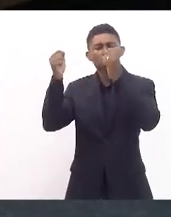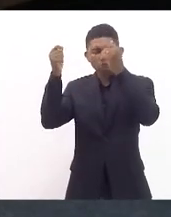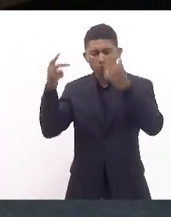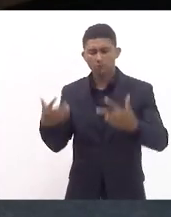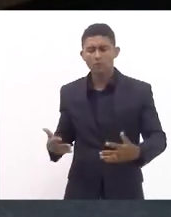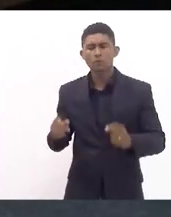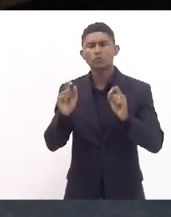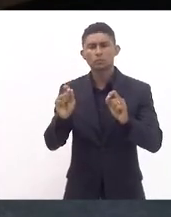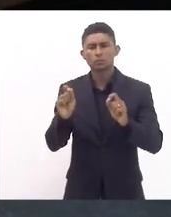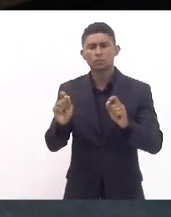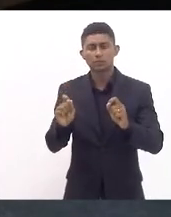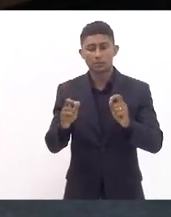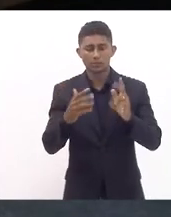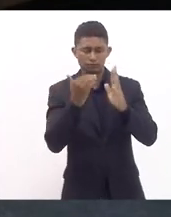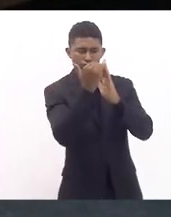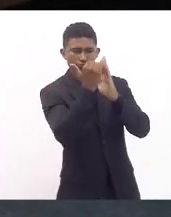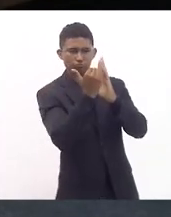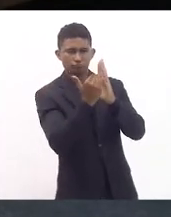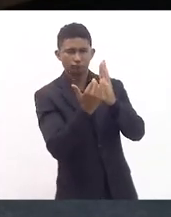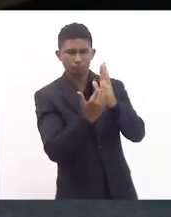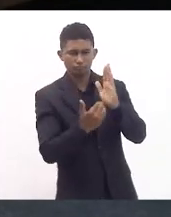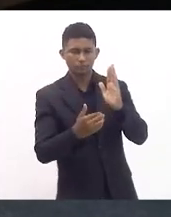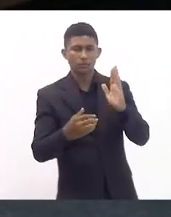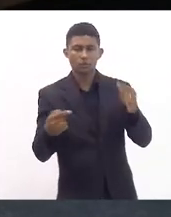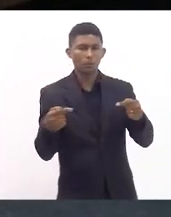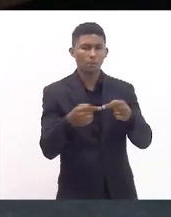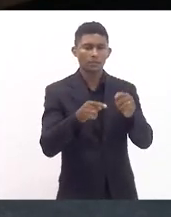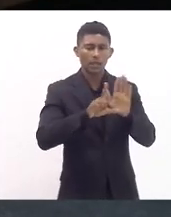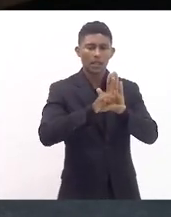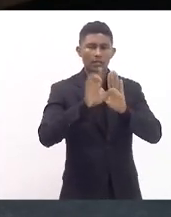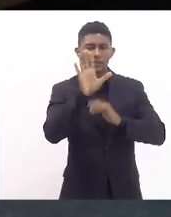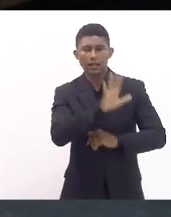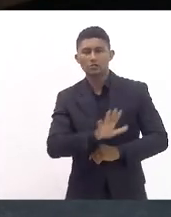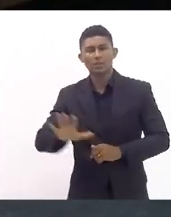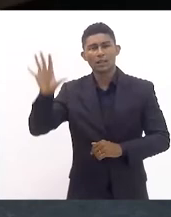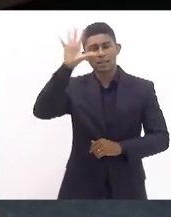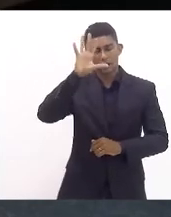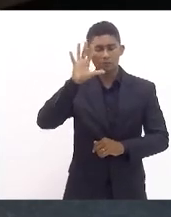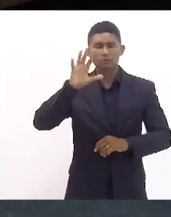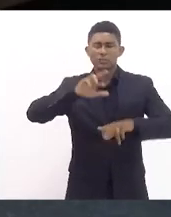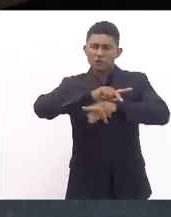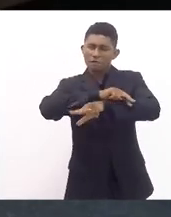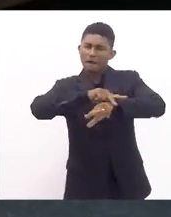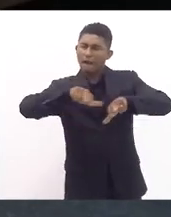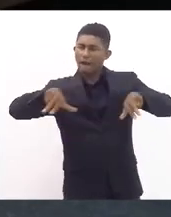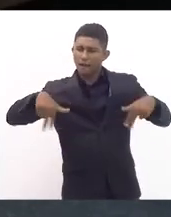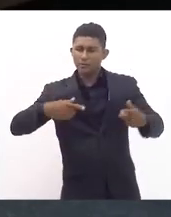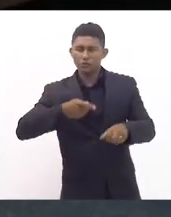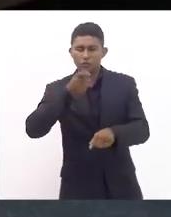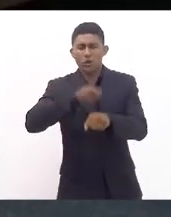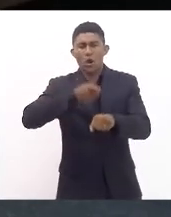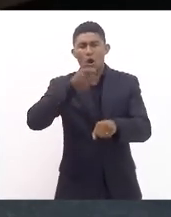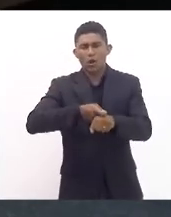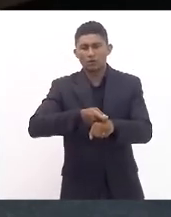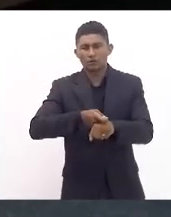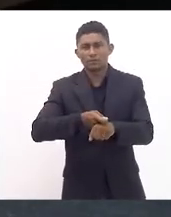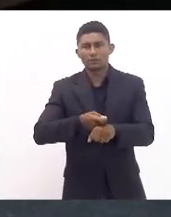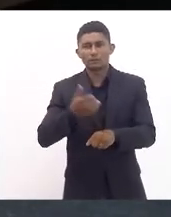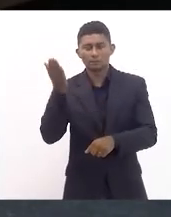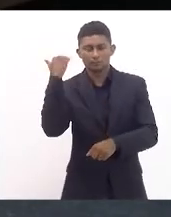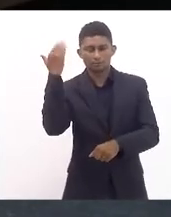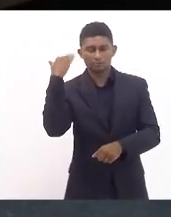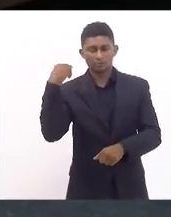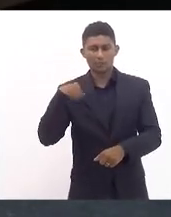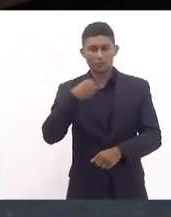ela regulamenta uma lei nacional de resíduos sólidos. Eu ainda era ministro do Estado, o presidente Lula assinou em